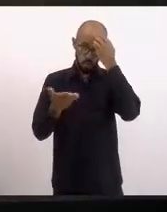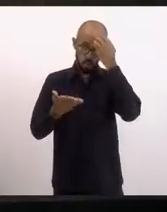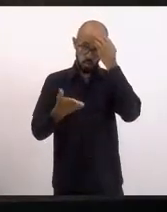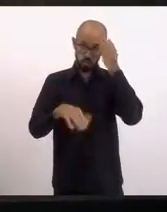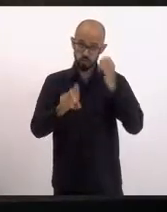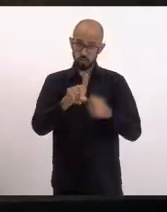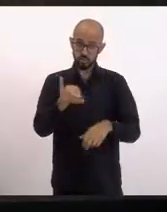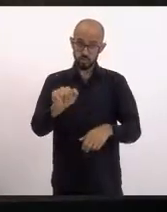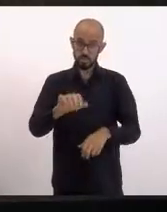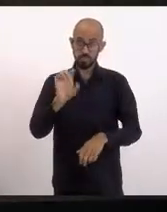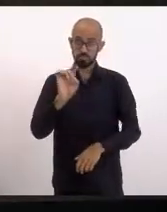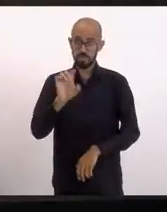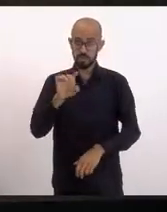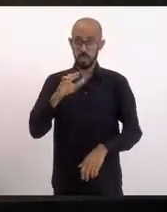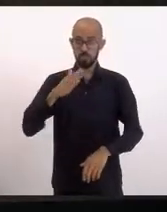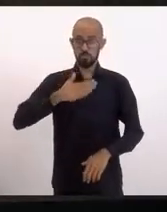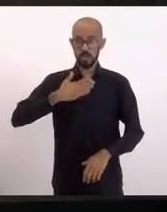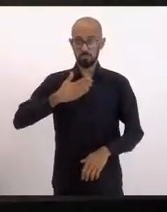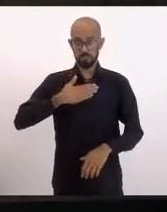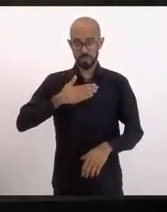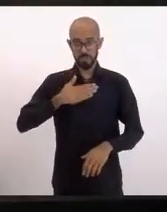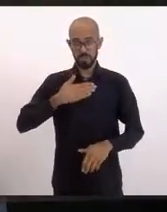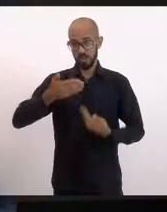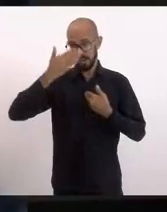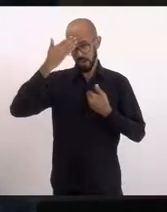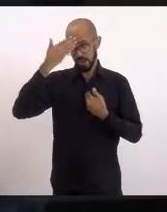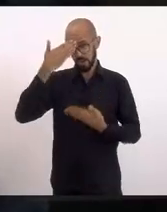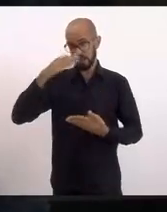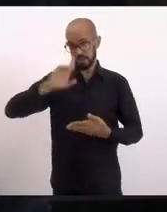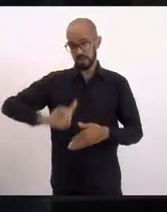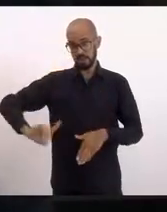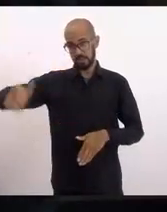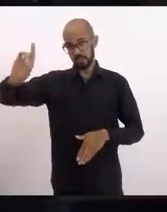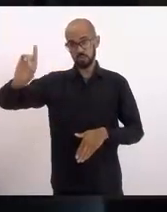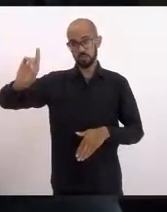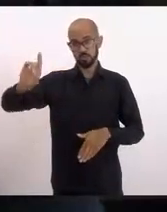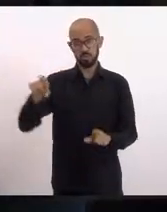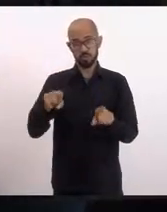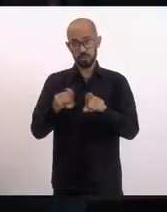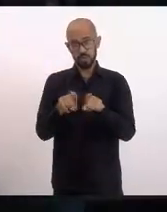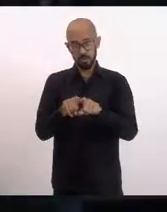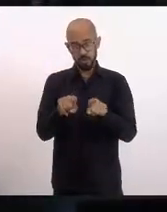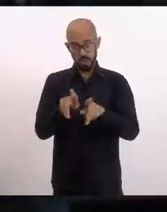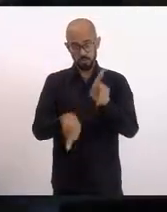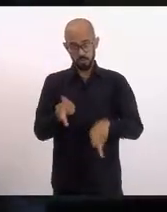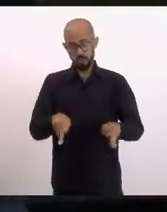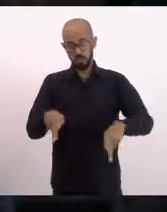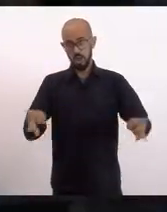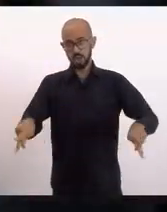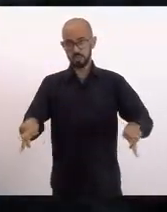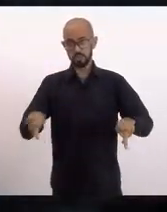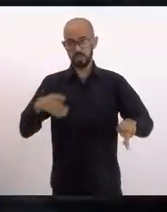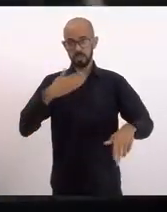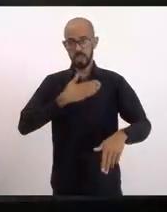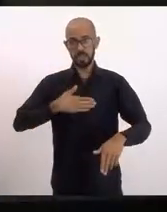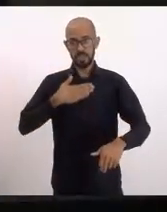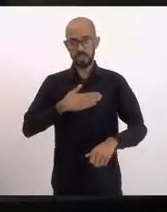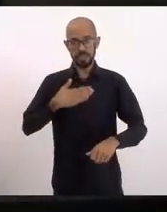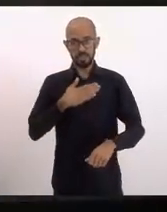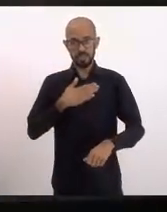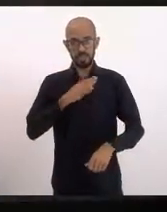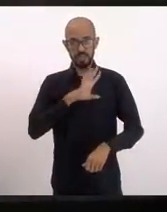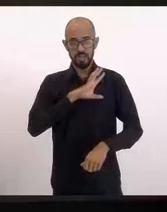mim. Eu quero agradecer a Deus, agradecer à população da minha querida e